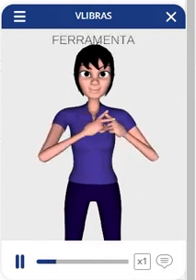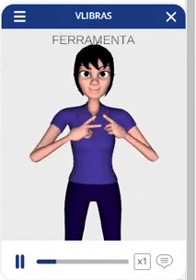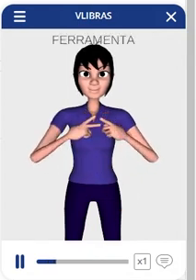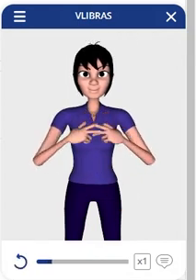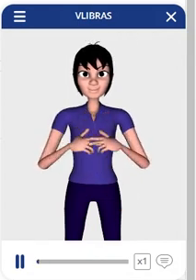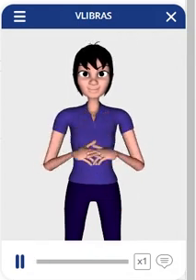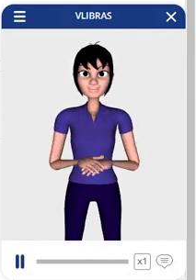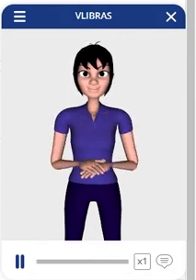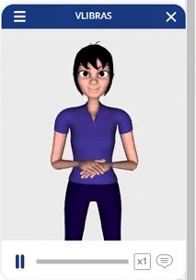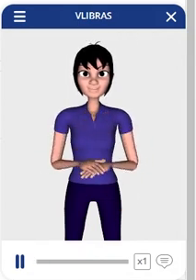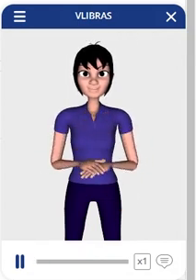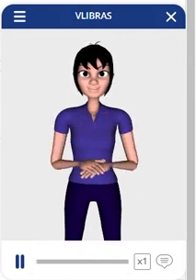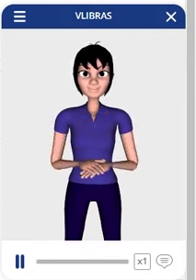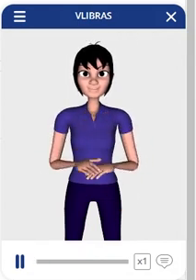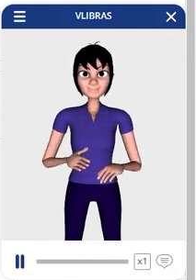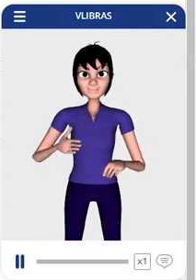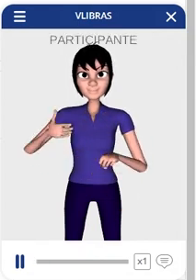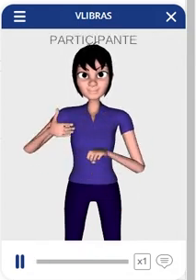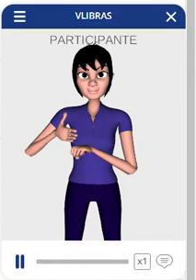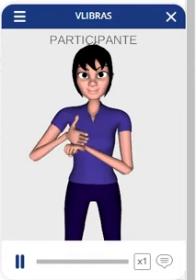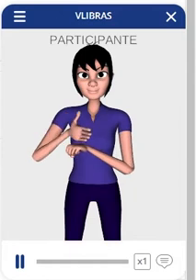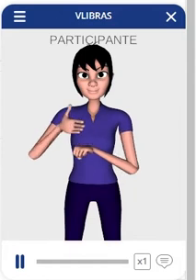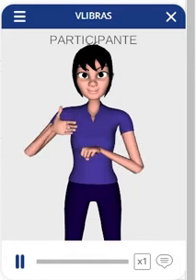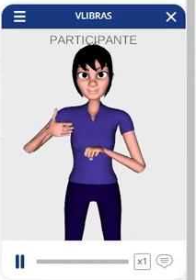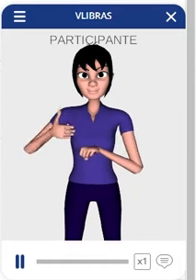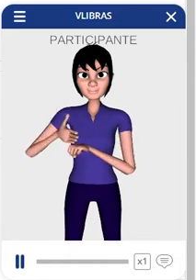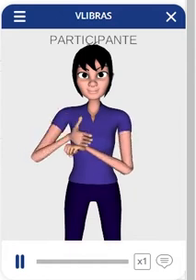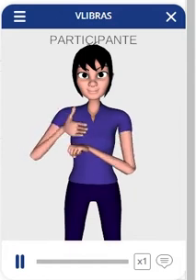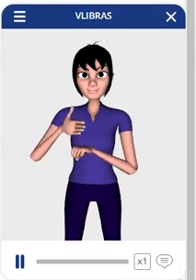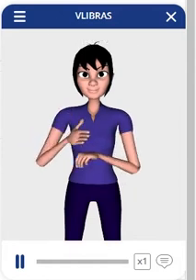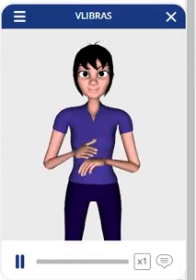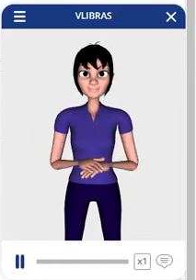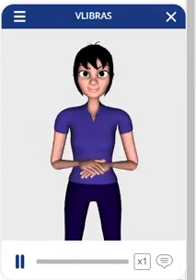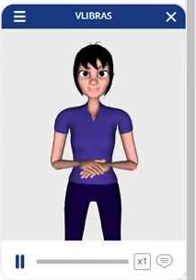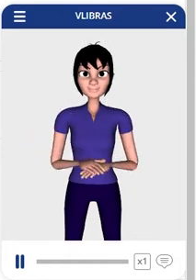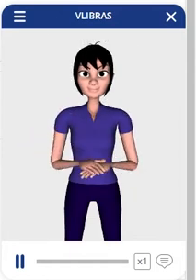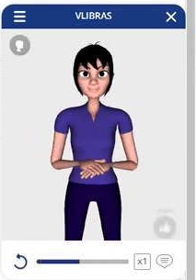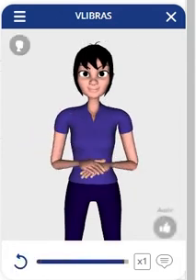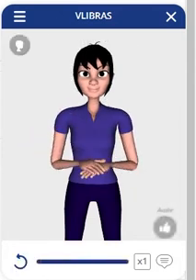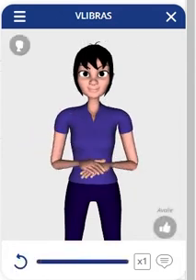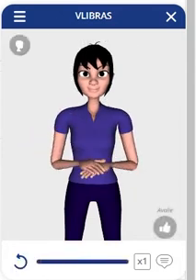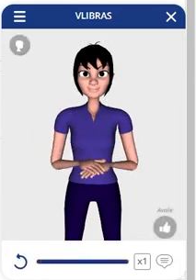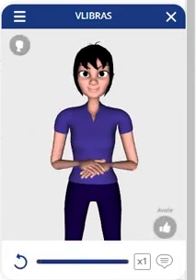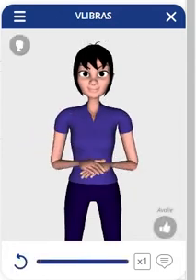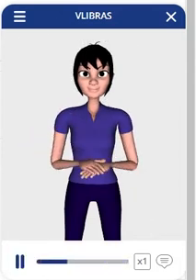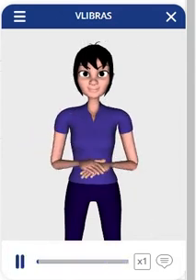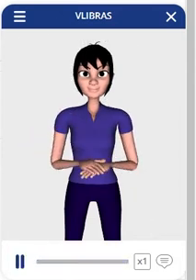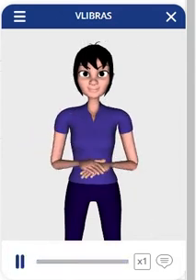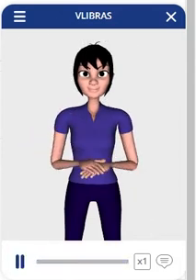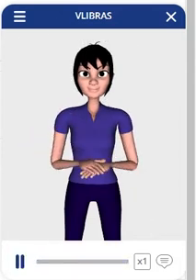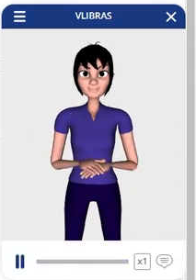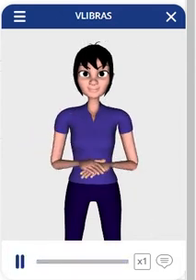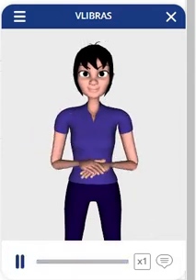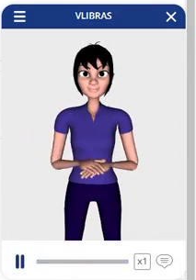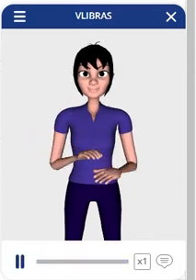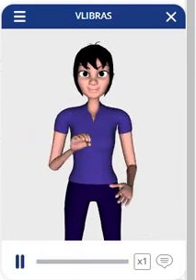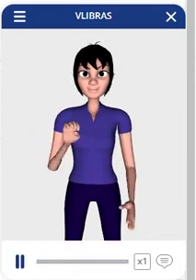os blocos então vejam que ele traduz o título do bloco